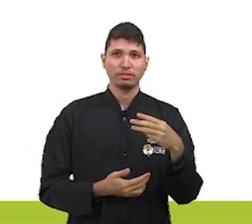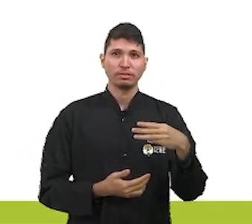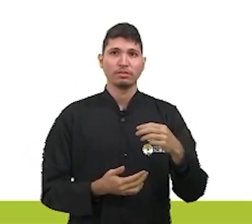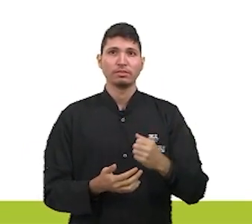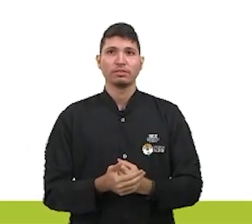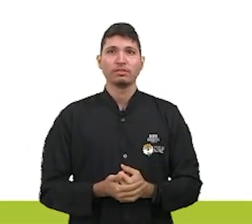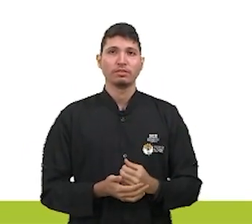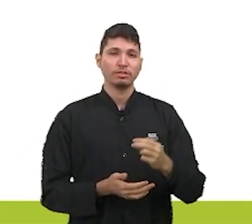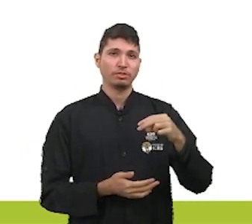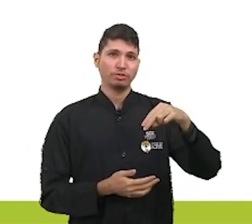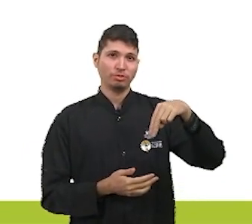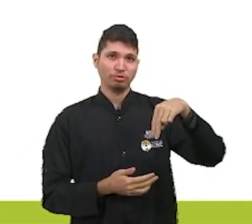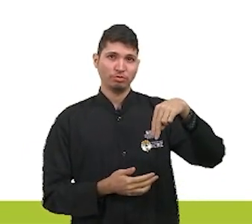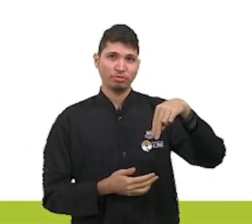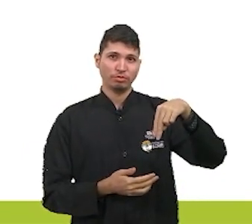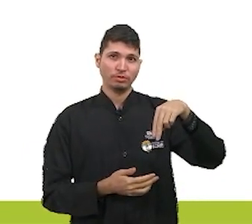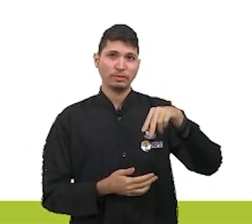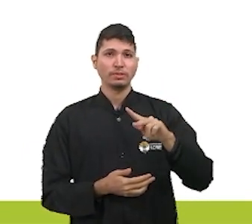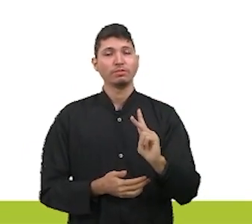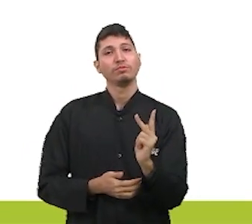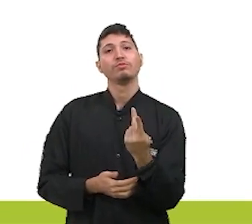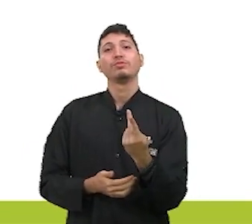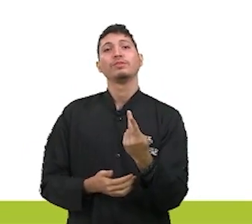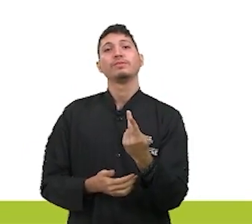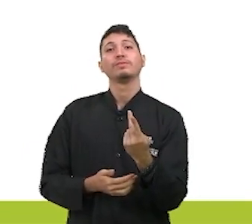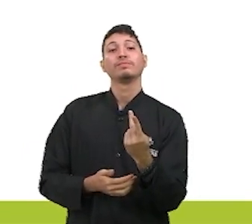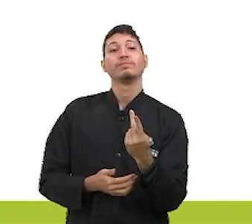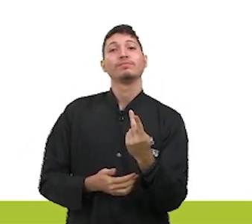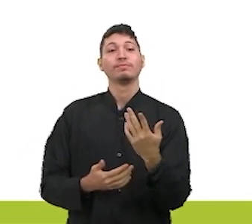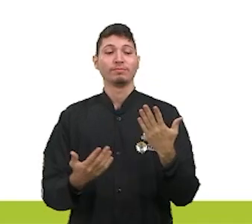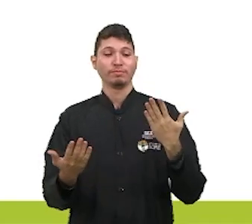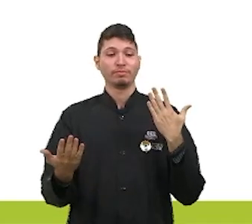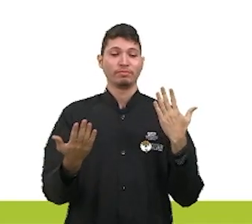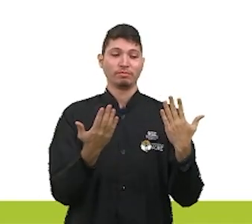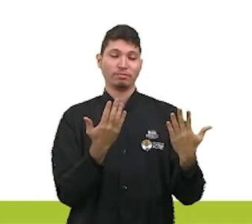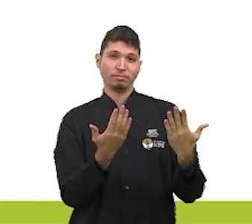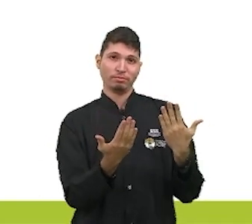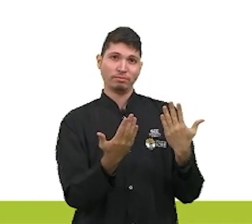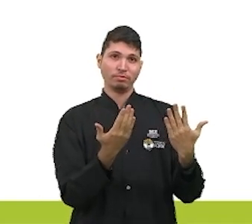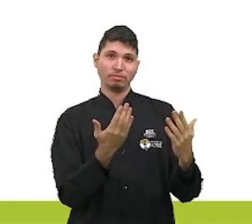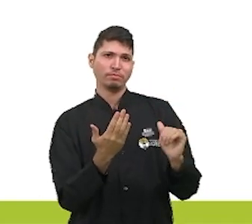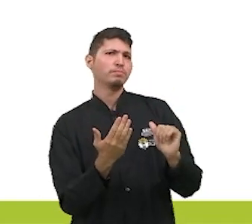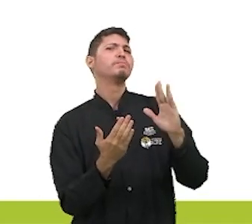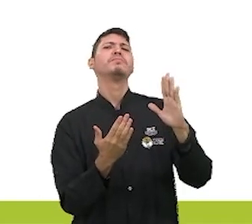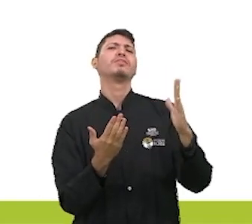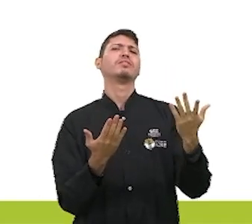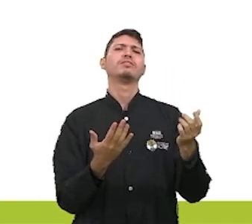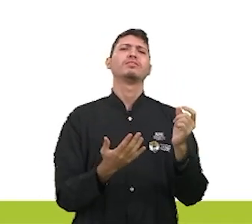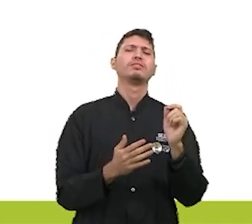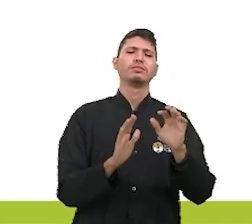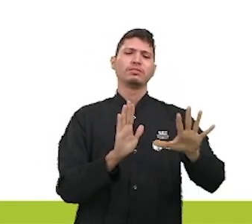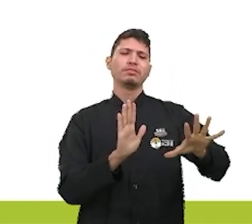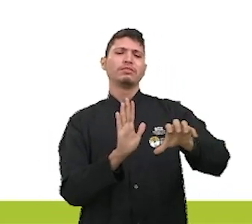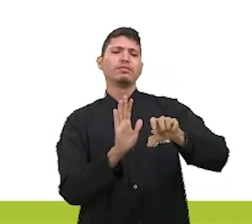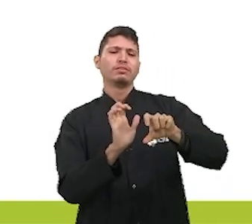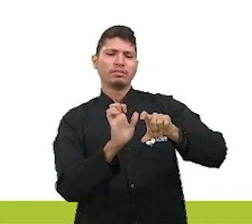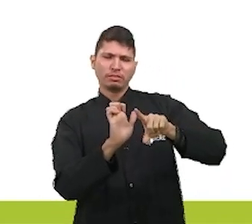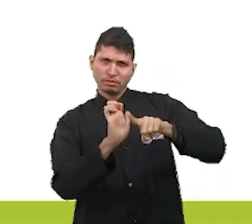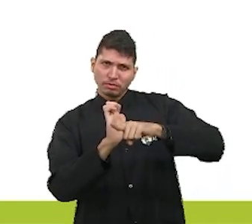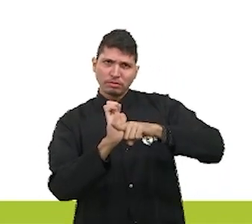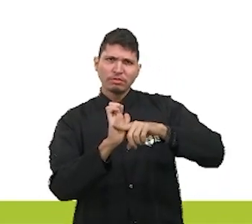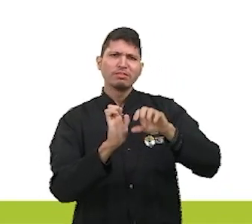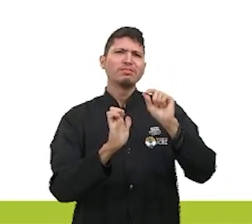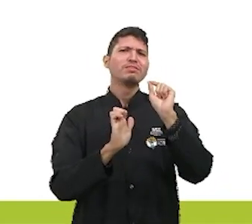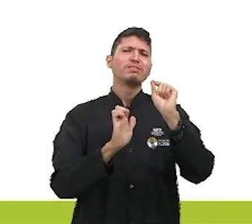hidrogênio. Nitrogênio e hidrogênio. Quem é o elemento mais eletronegativo? Flúor